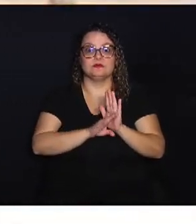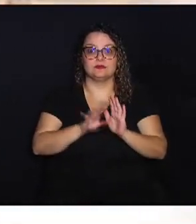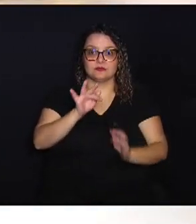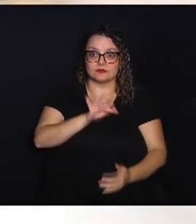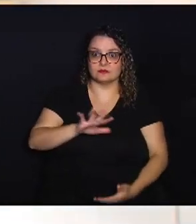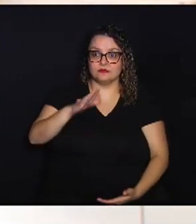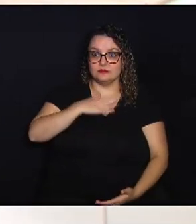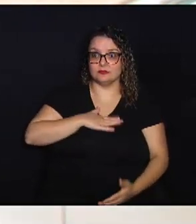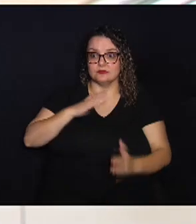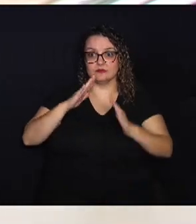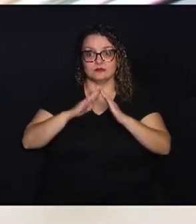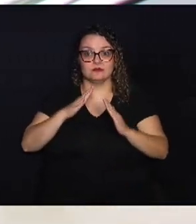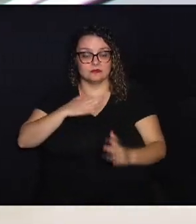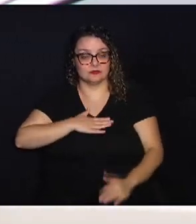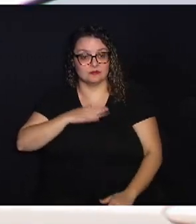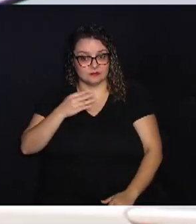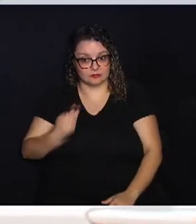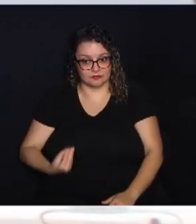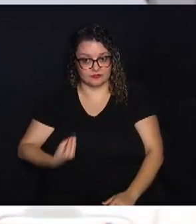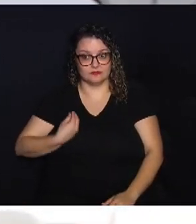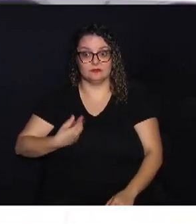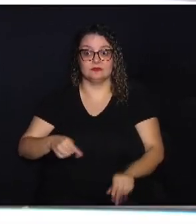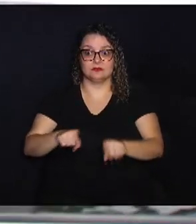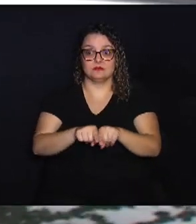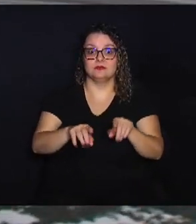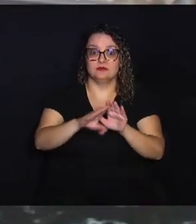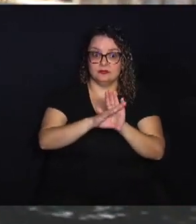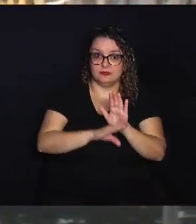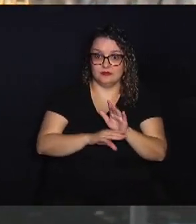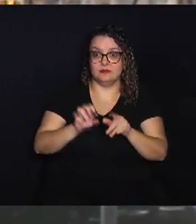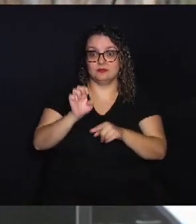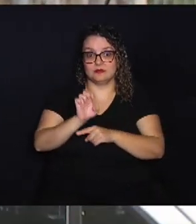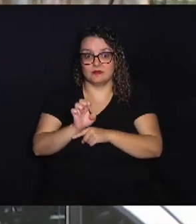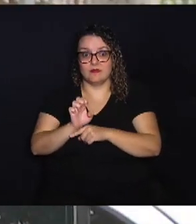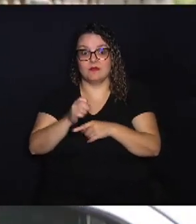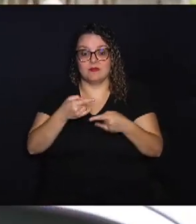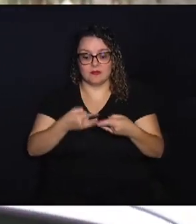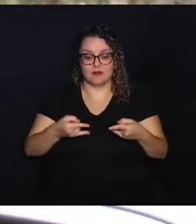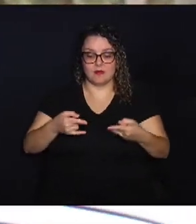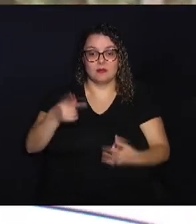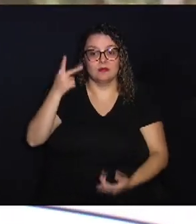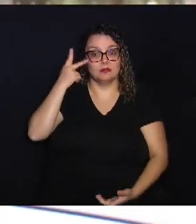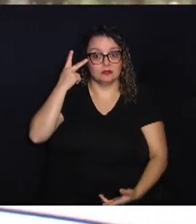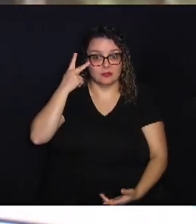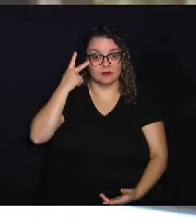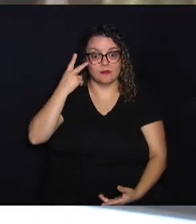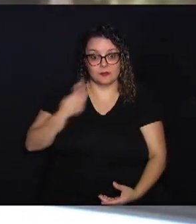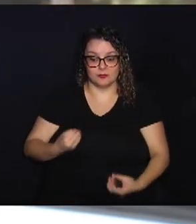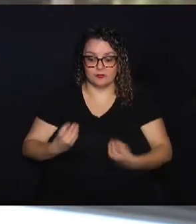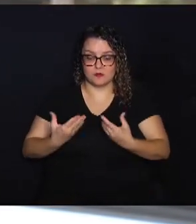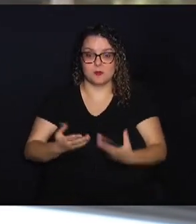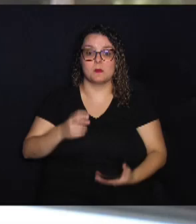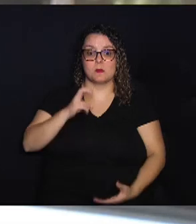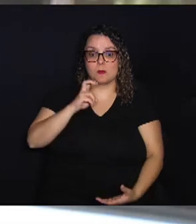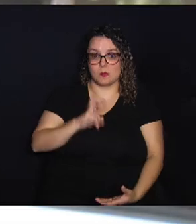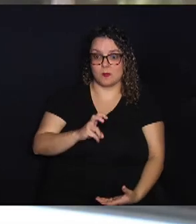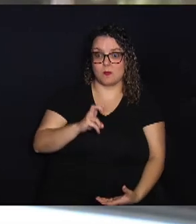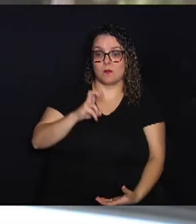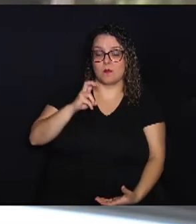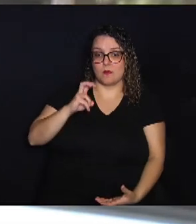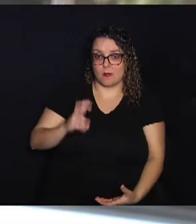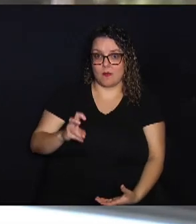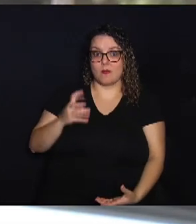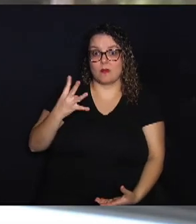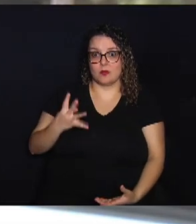Minha Casa Minha Vida, também do programa estadual Cheque Paulista. Serão oferecidas